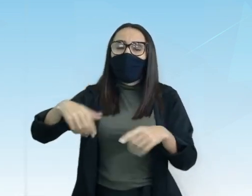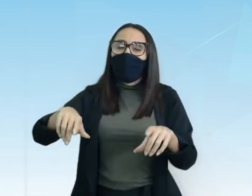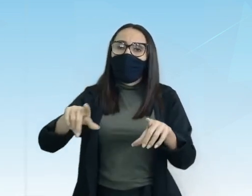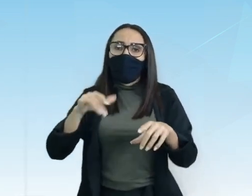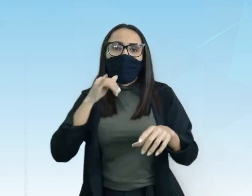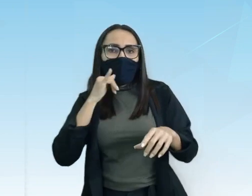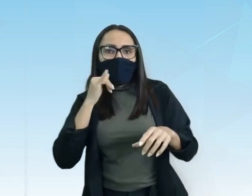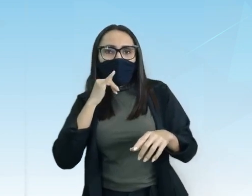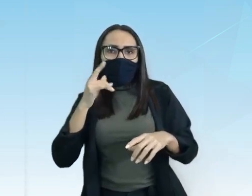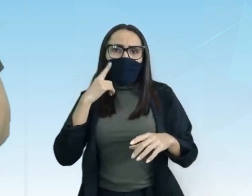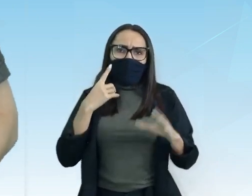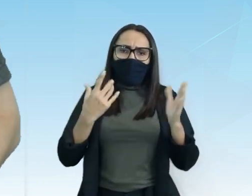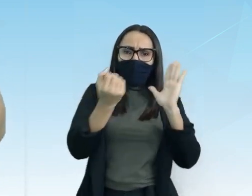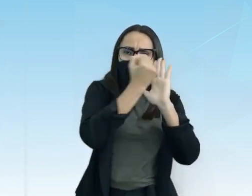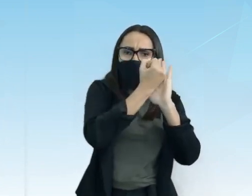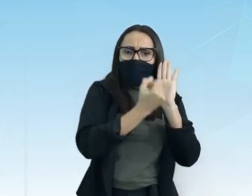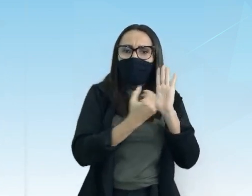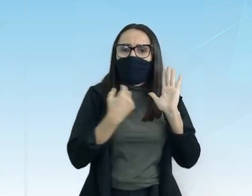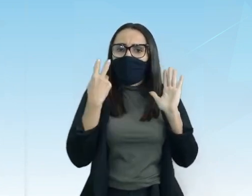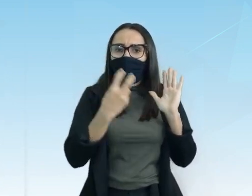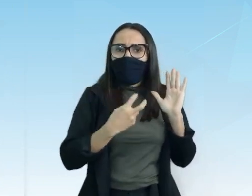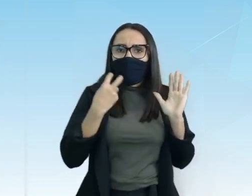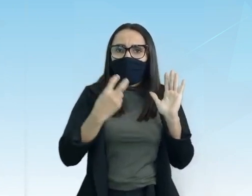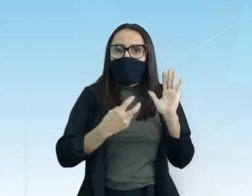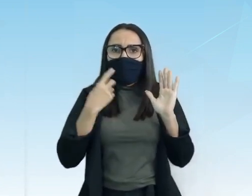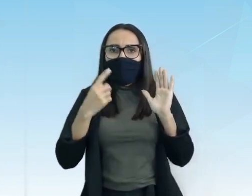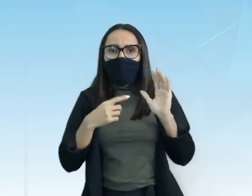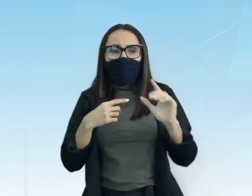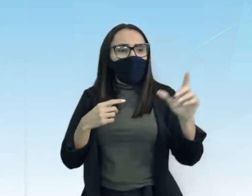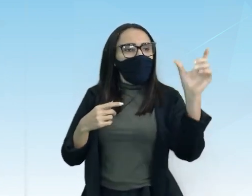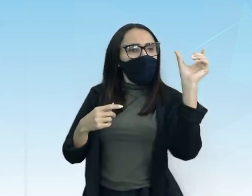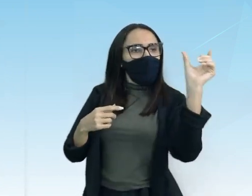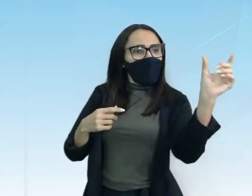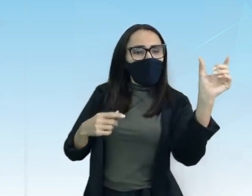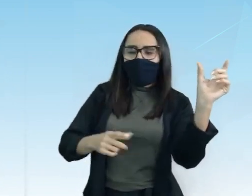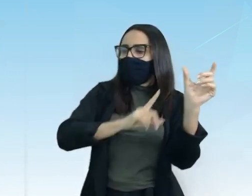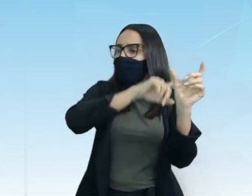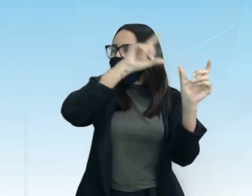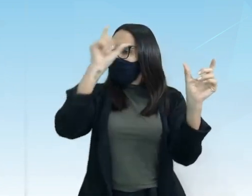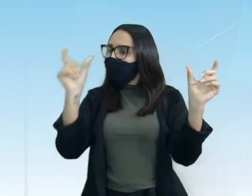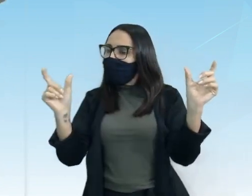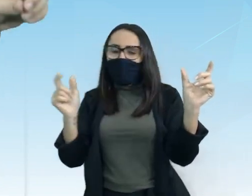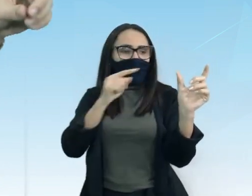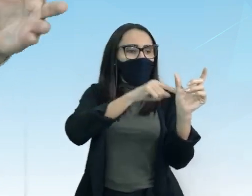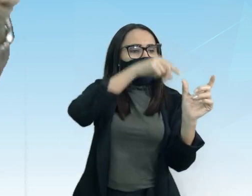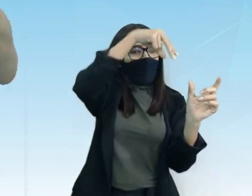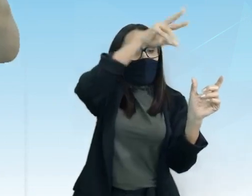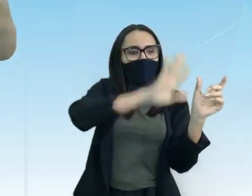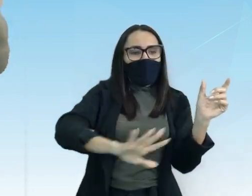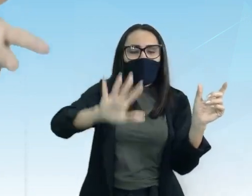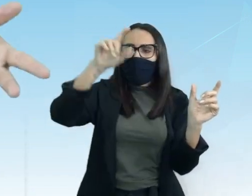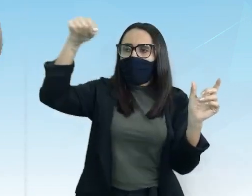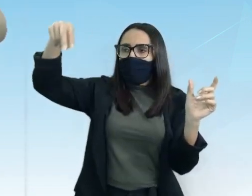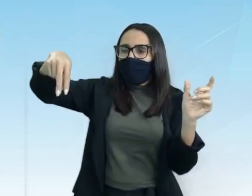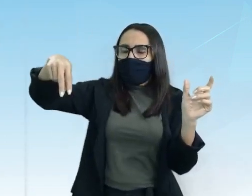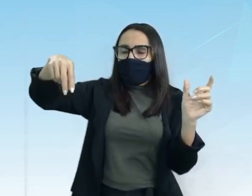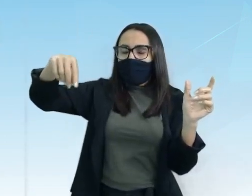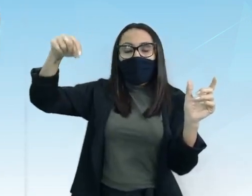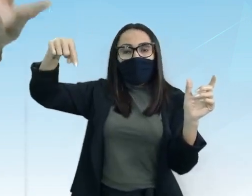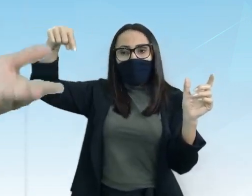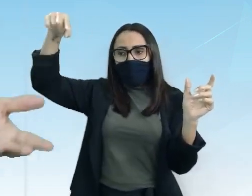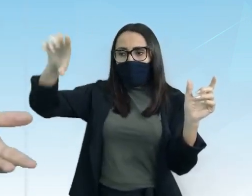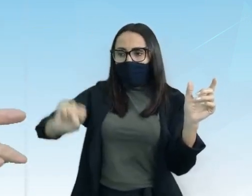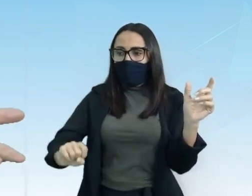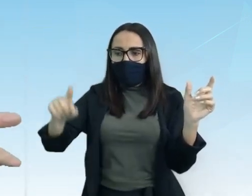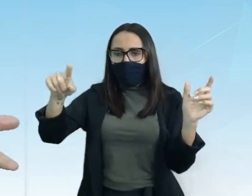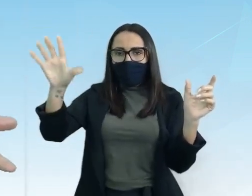observar as marcas da oralidade presente das do Nordeste e as do Sul e também do Sudeste ou de